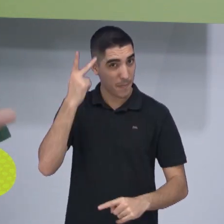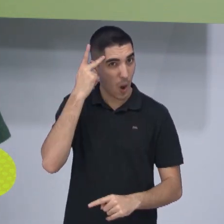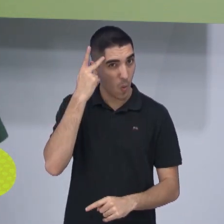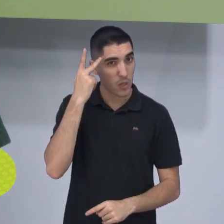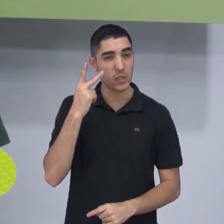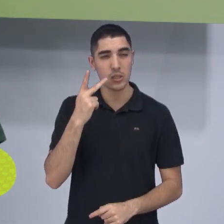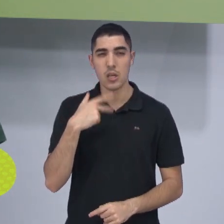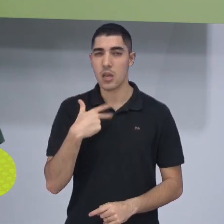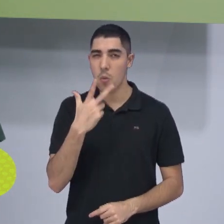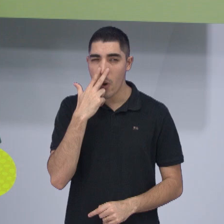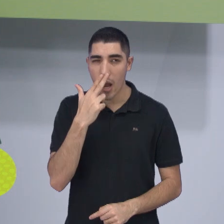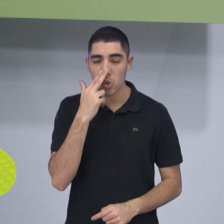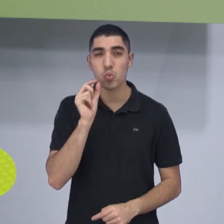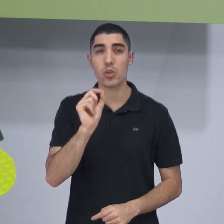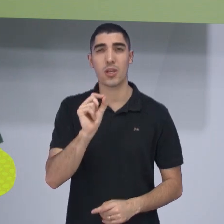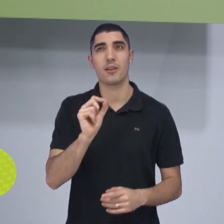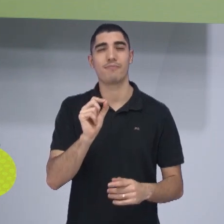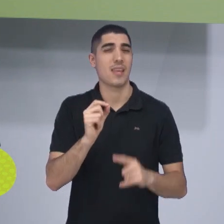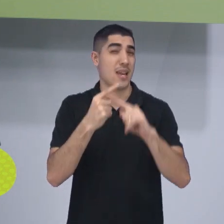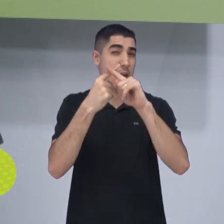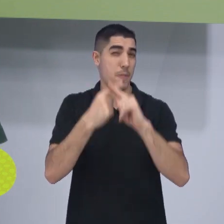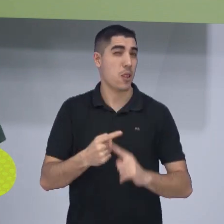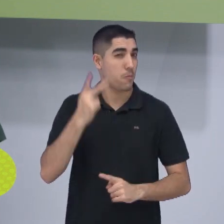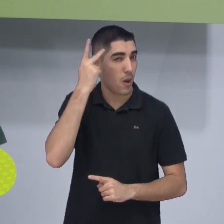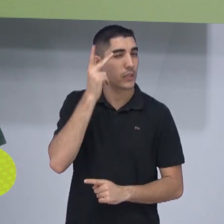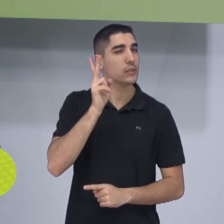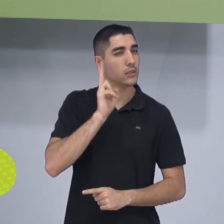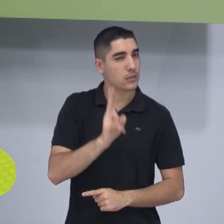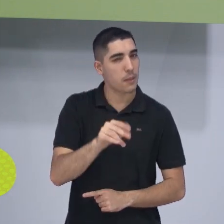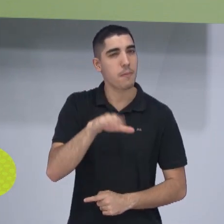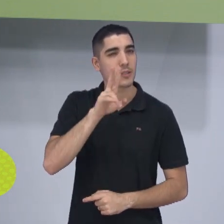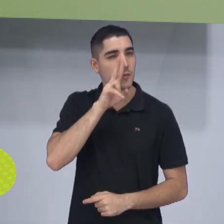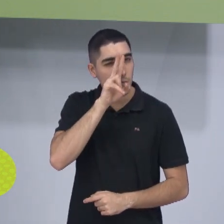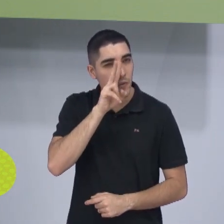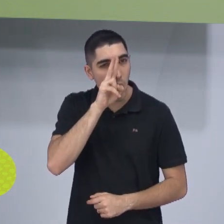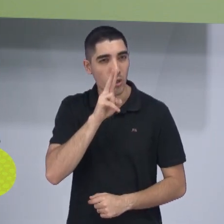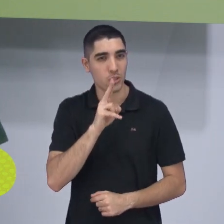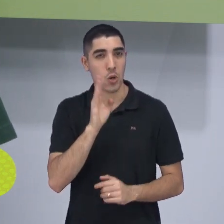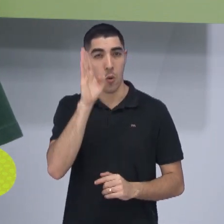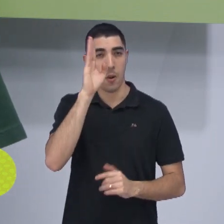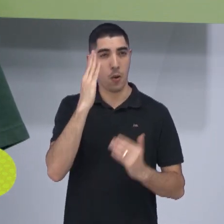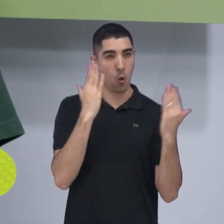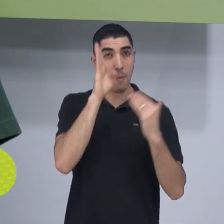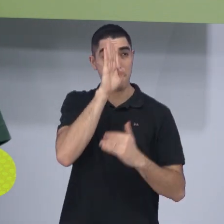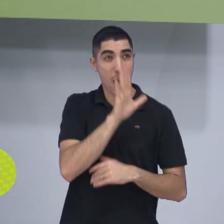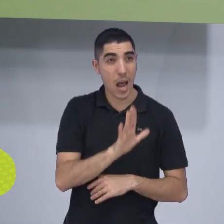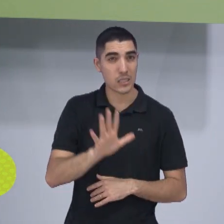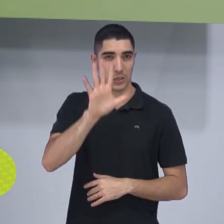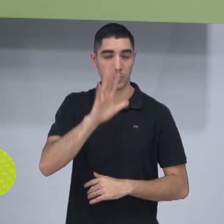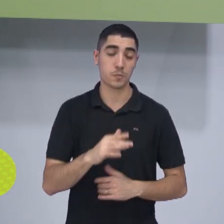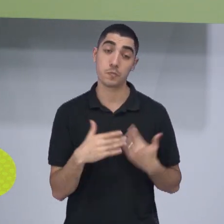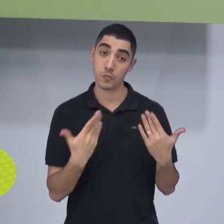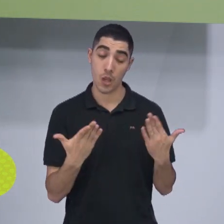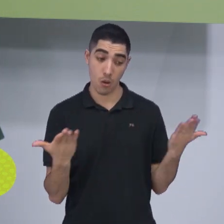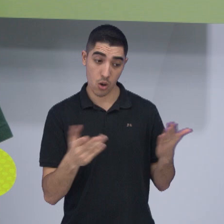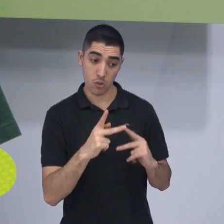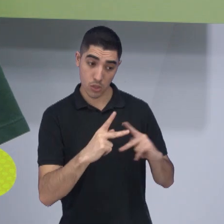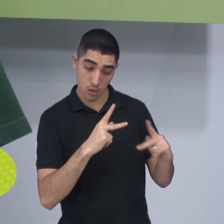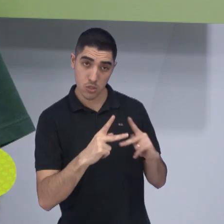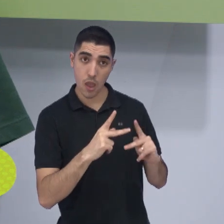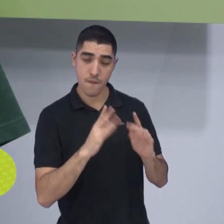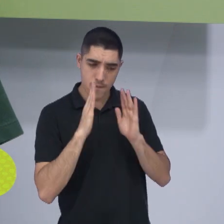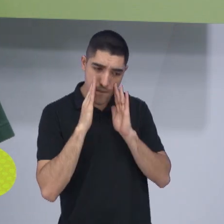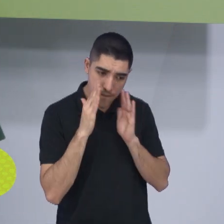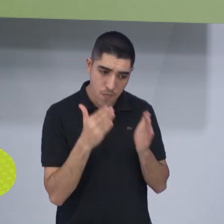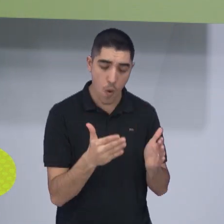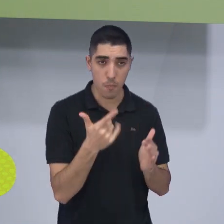todas as modalidades o Paulista é sempre um regional muito forte, o estadual muito forte, o mais forte do país. E preparar a equipe para o que vem depois,